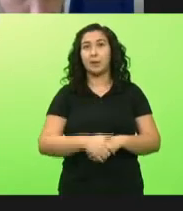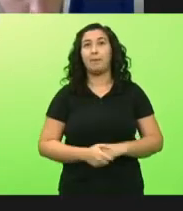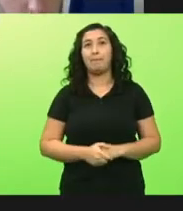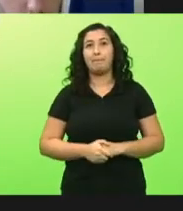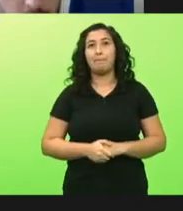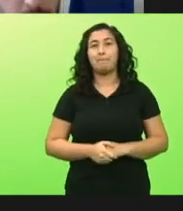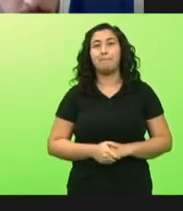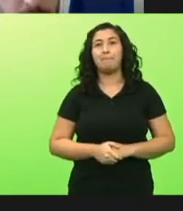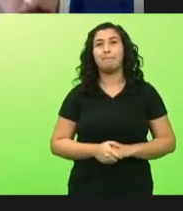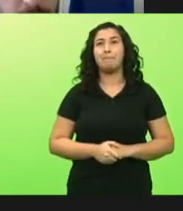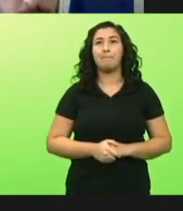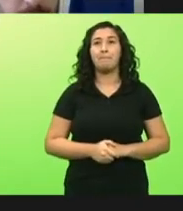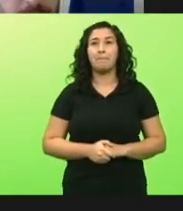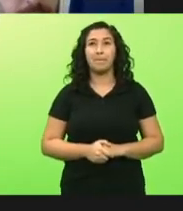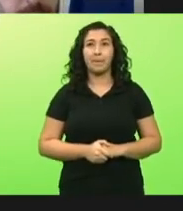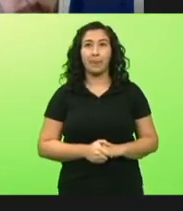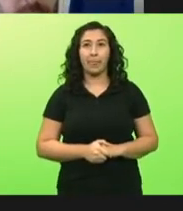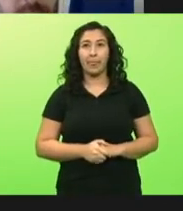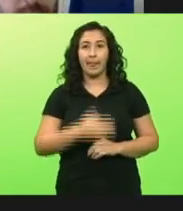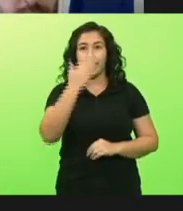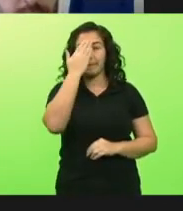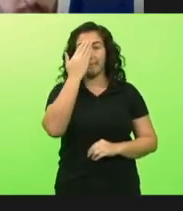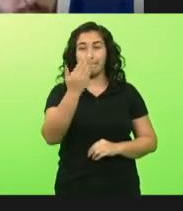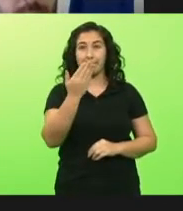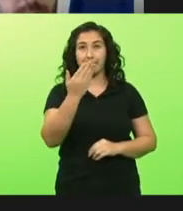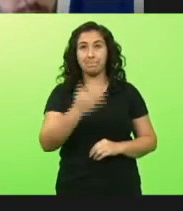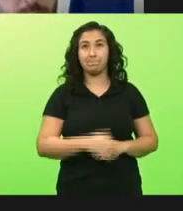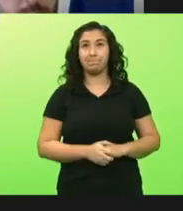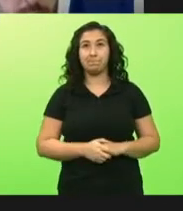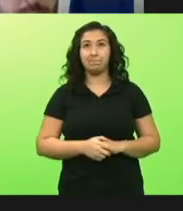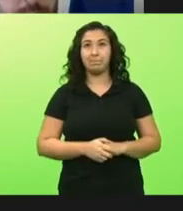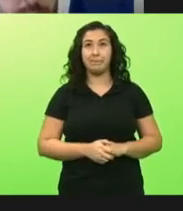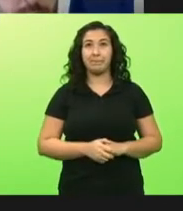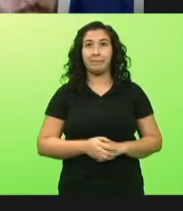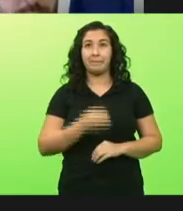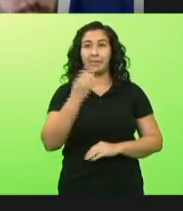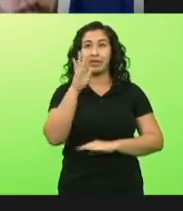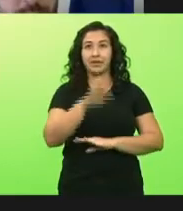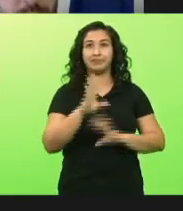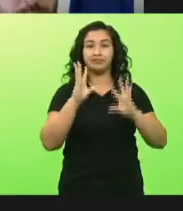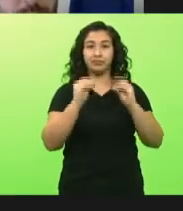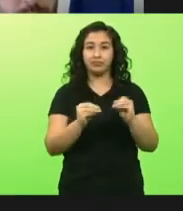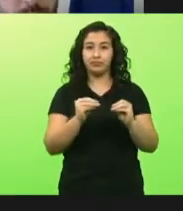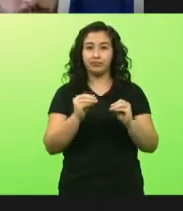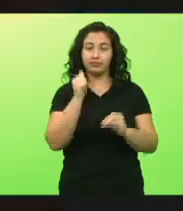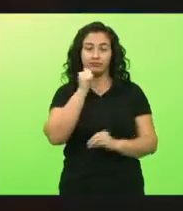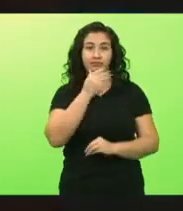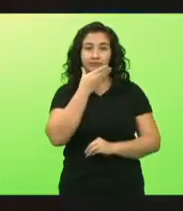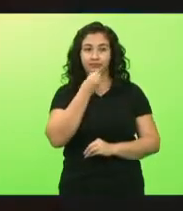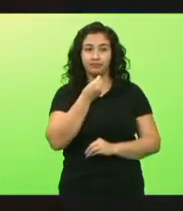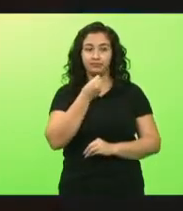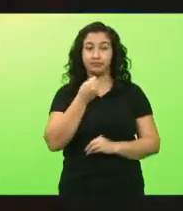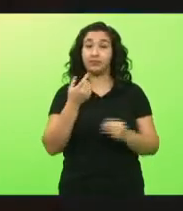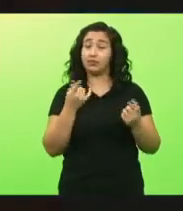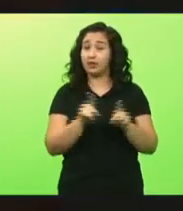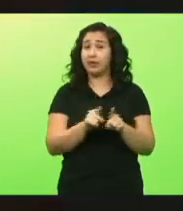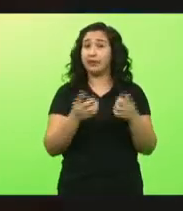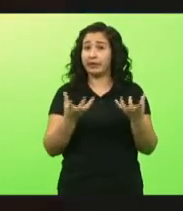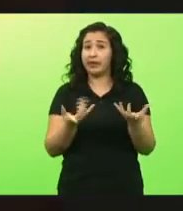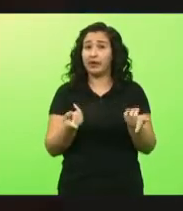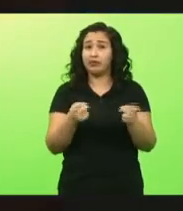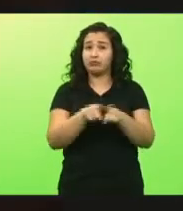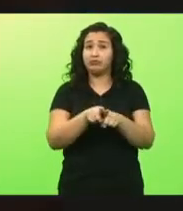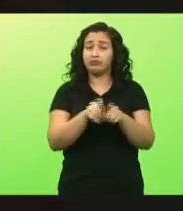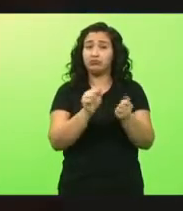Vampiro. Obrigada, Rodrigo. Boa tarde a todos e a todas. Na verdade, eu também gostaria de me associar